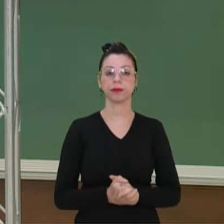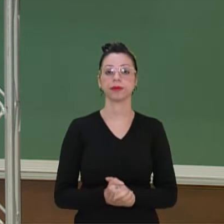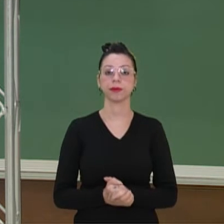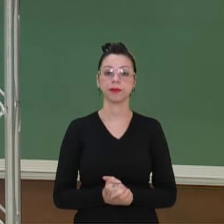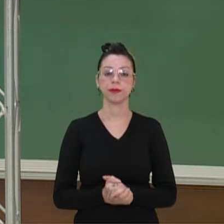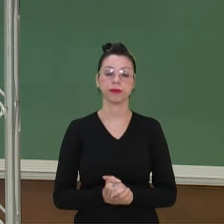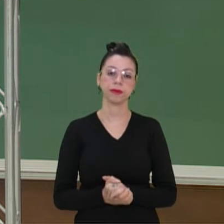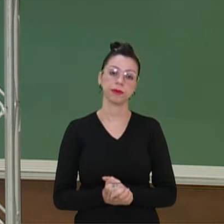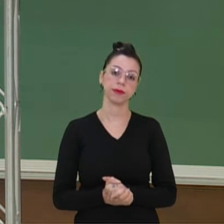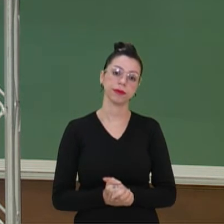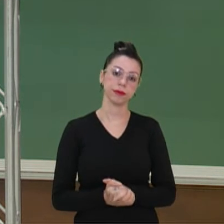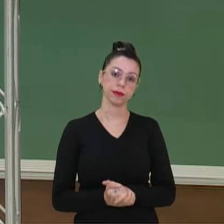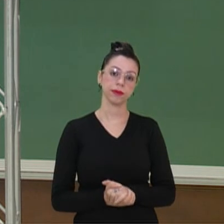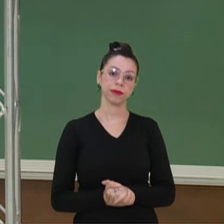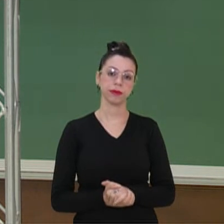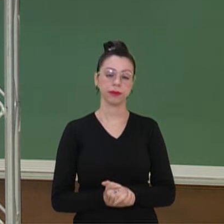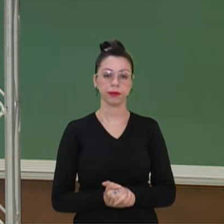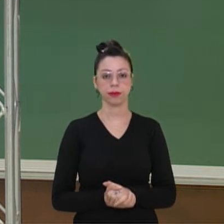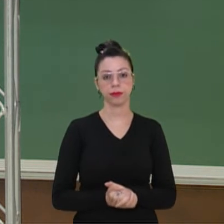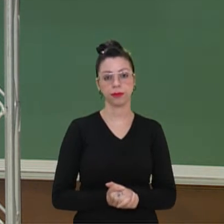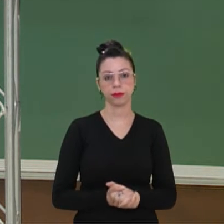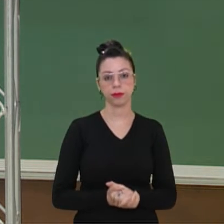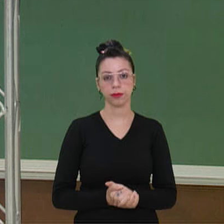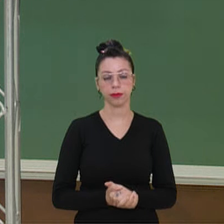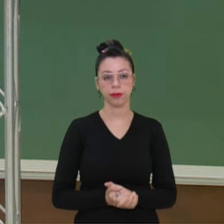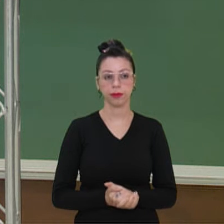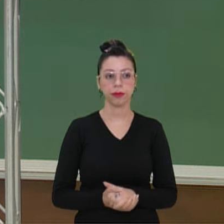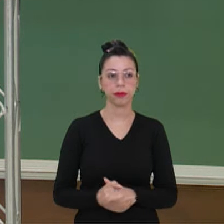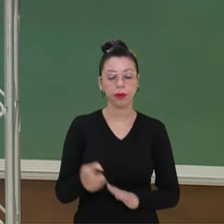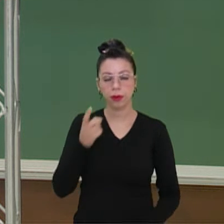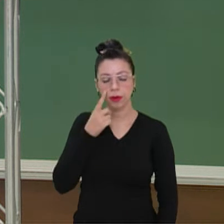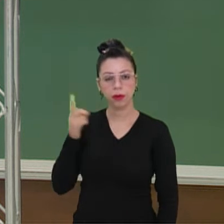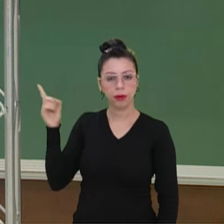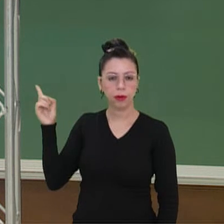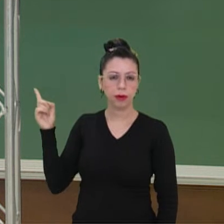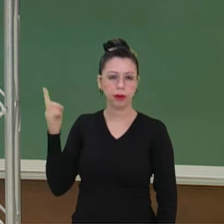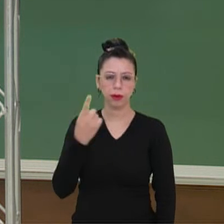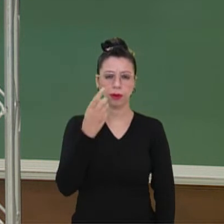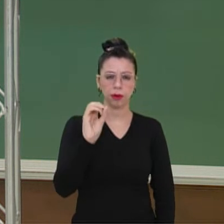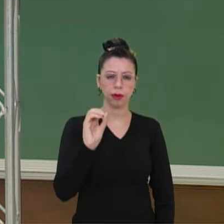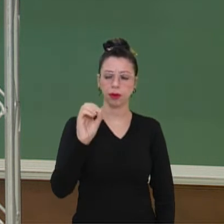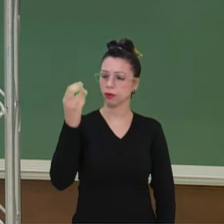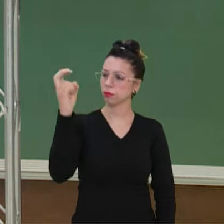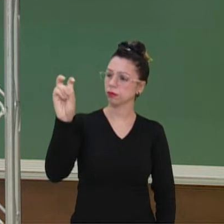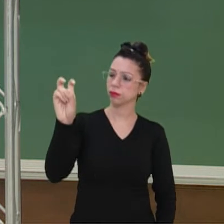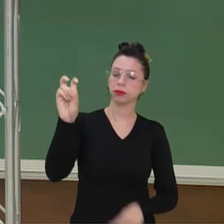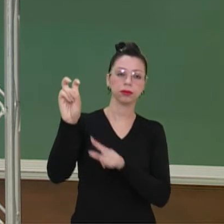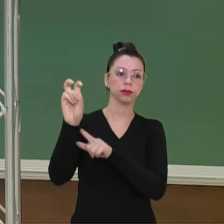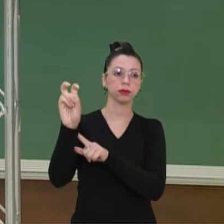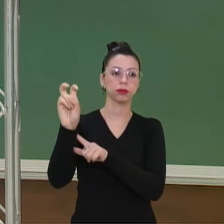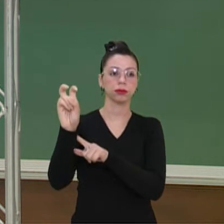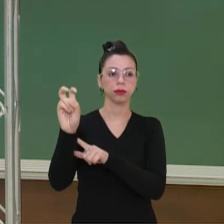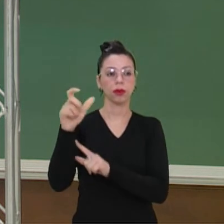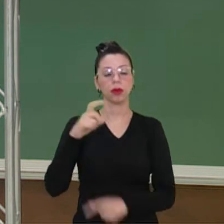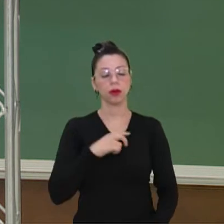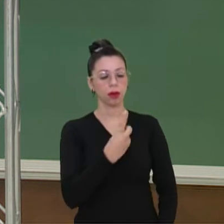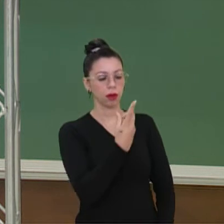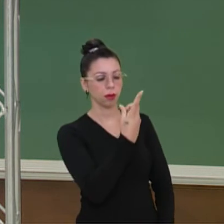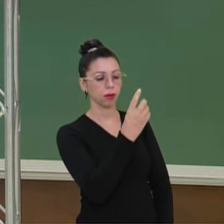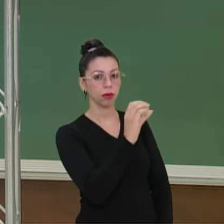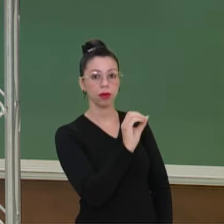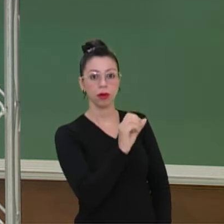só, continuando a continha, o que nós temos? Tá vendo esse 10 elevado a quinta? Tá? E eu tenho 10 elevado a 11 aqui,